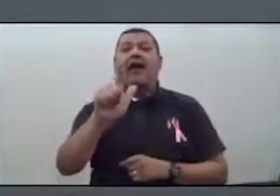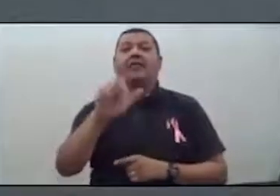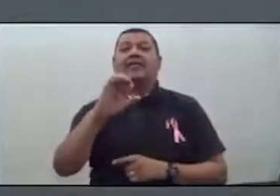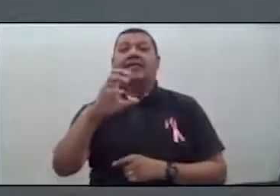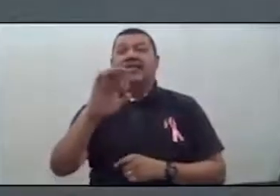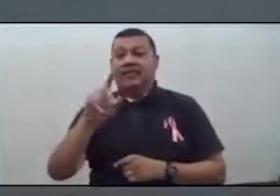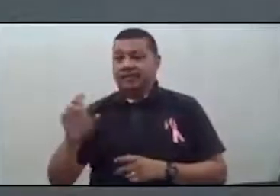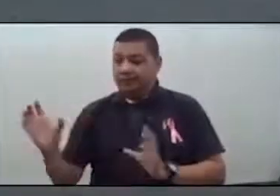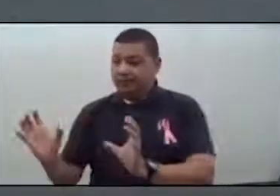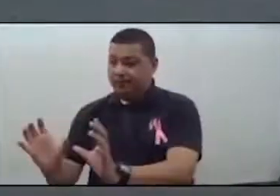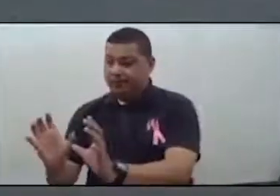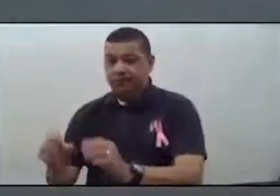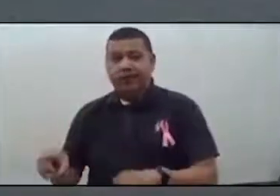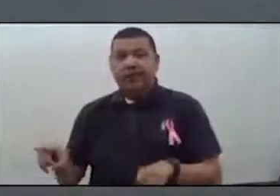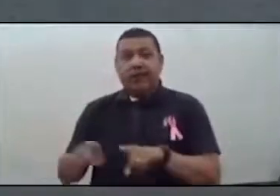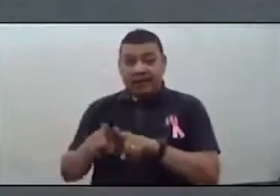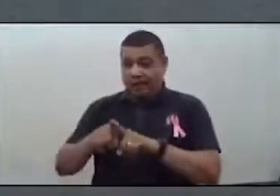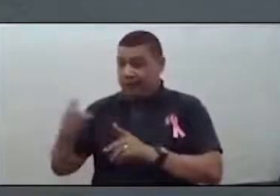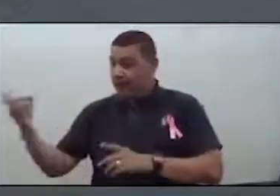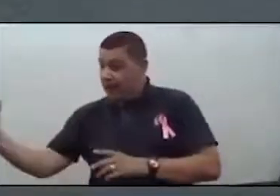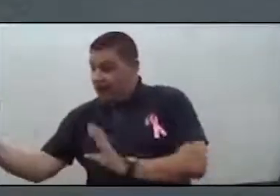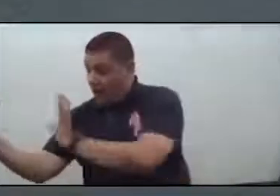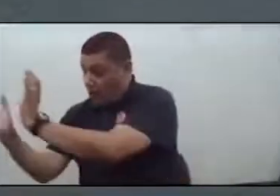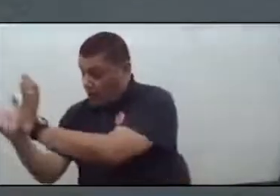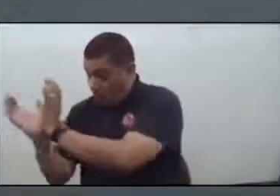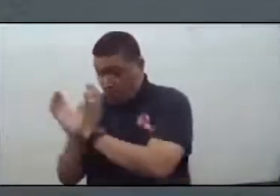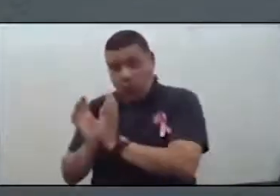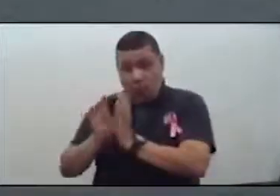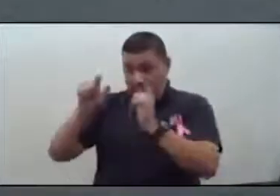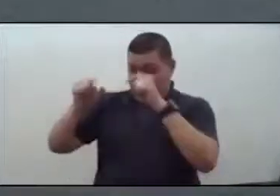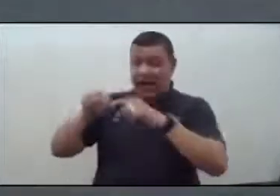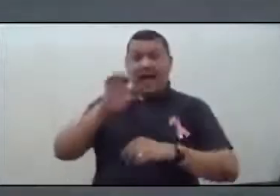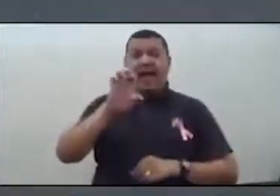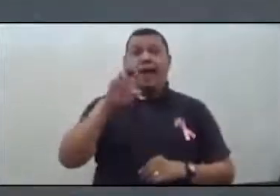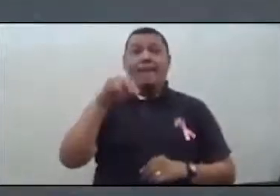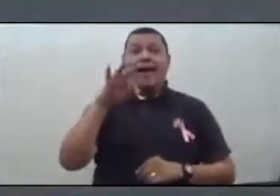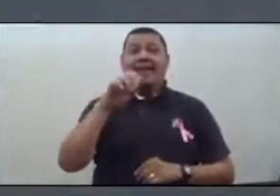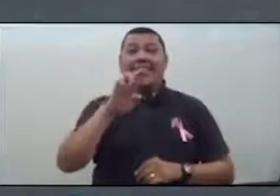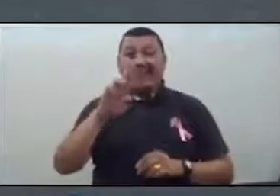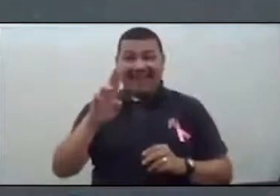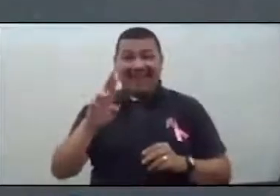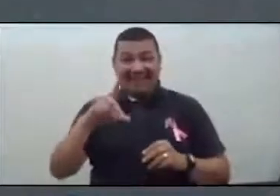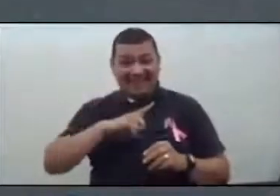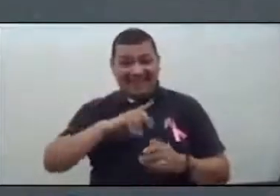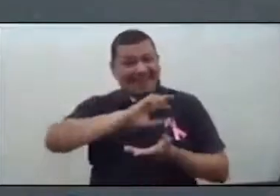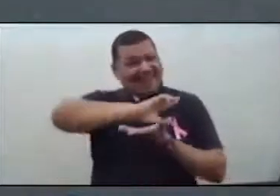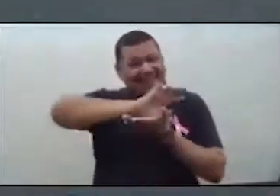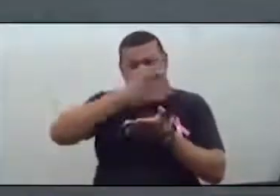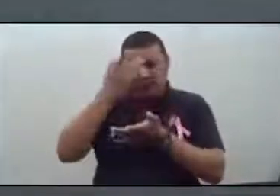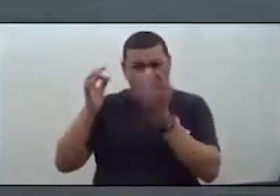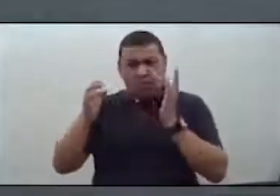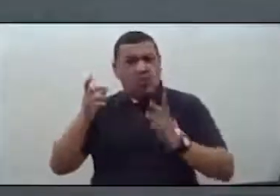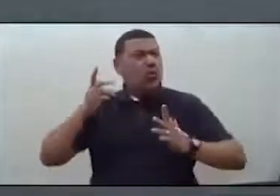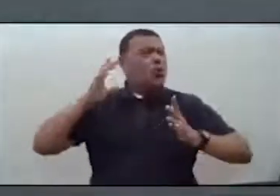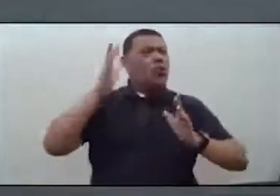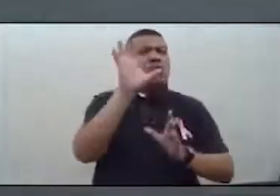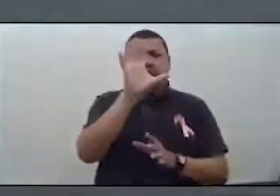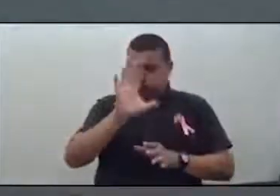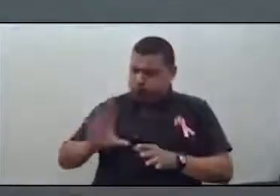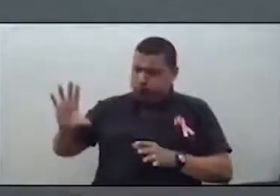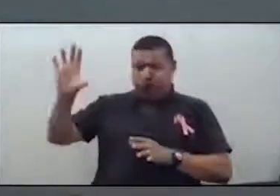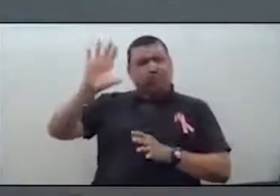evento, a equipe da Emater, que foram maravilhosas, trouxeram agricultores aqui de toda a IG, de toda a região